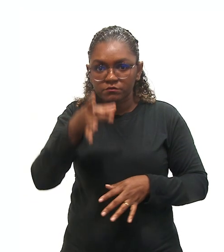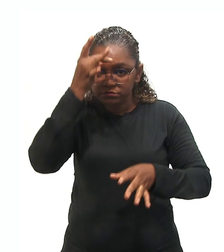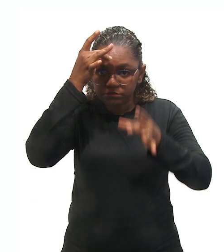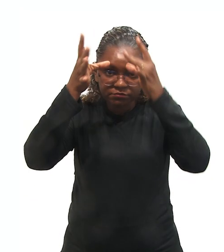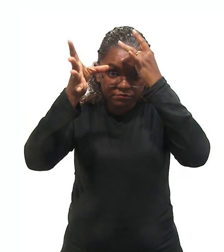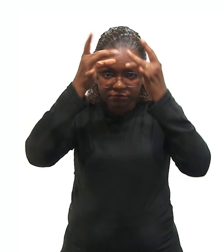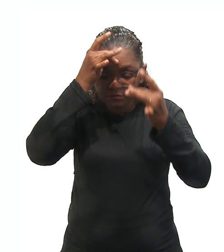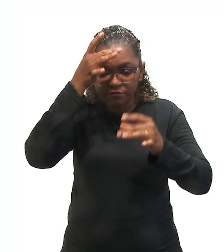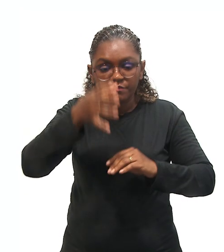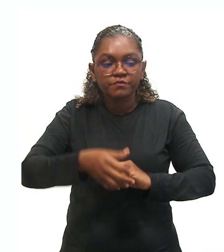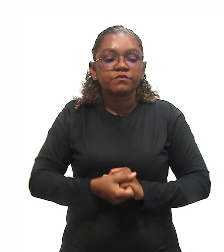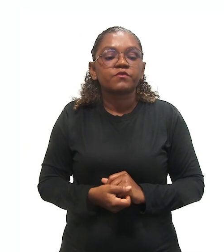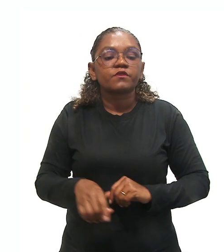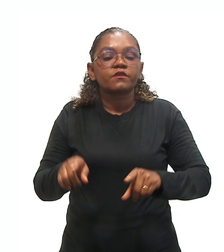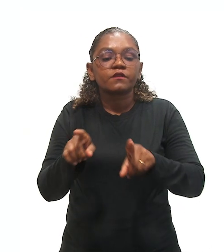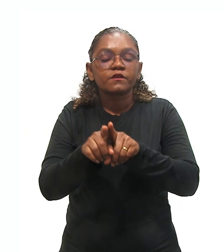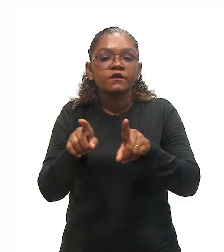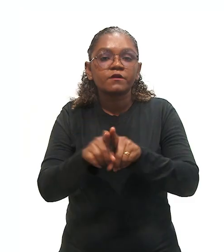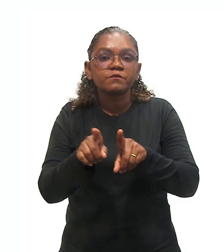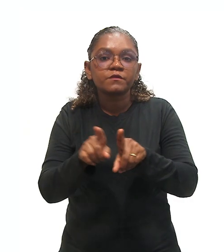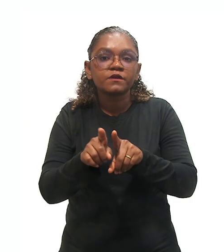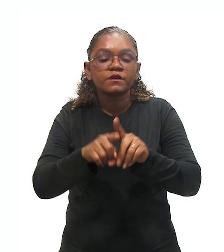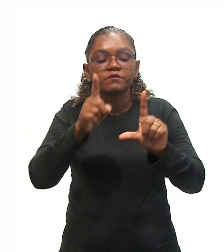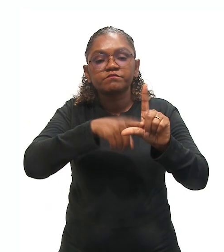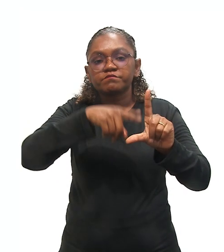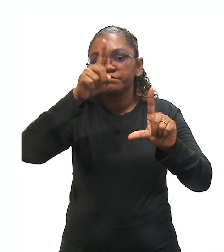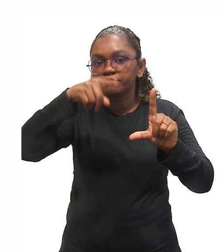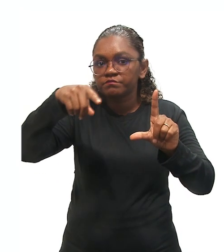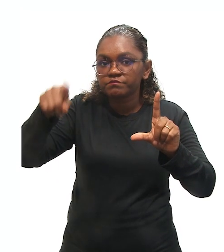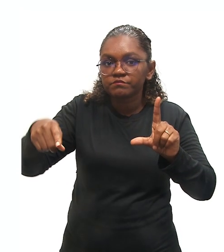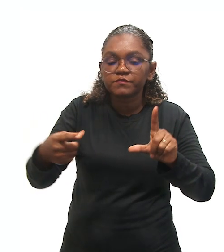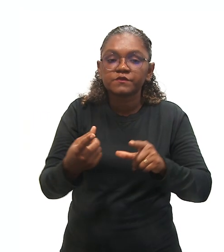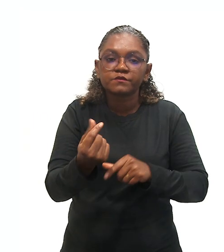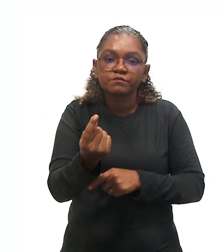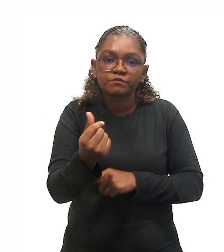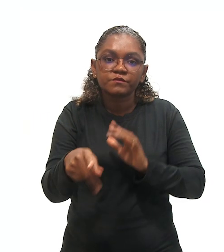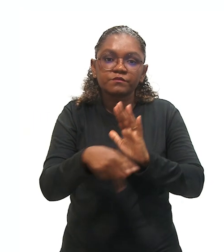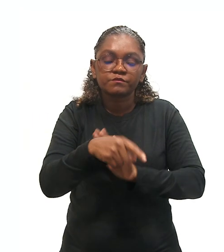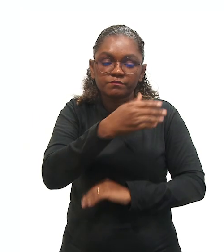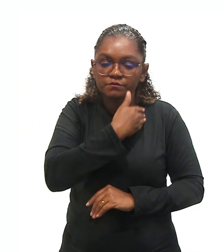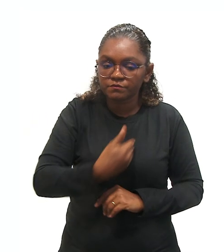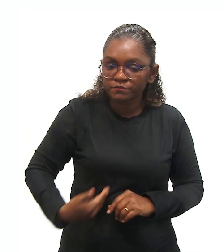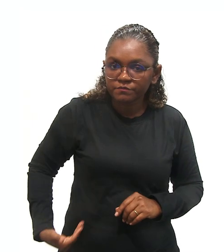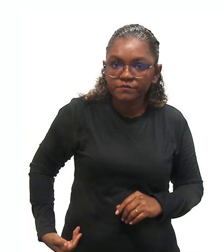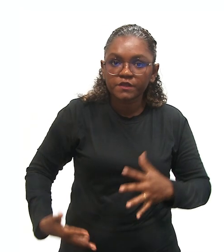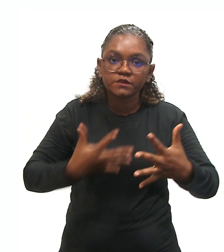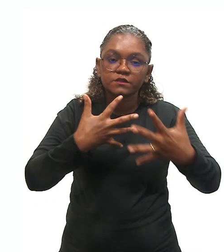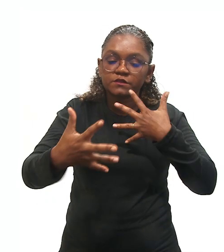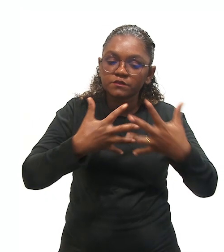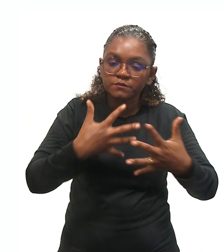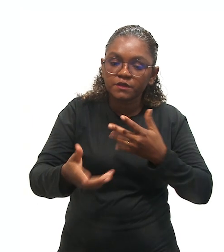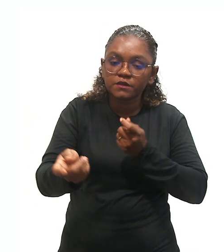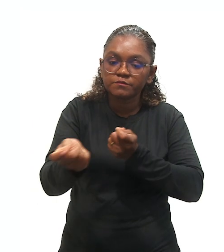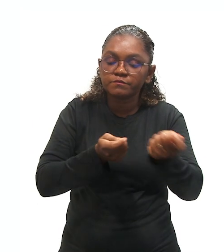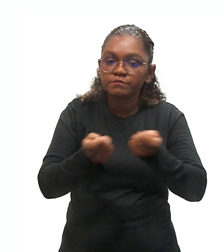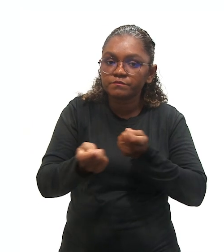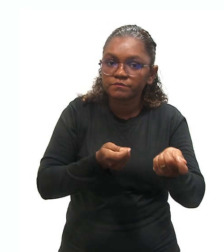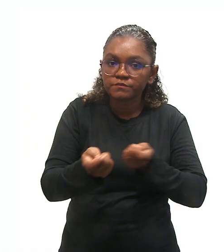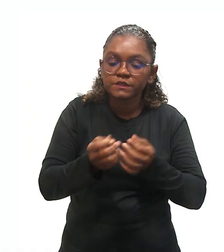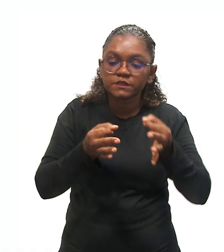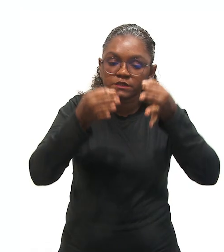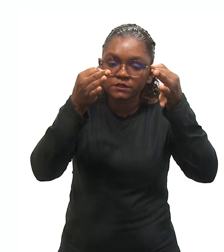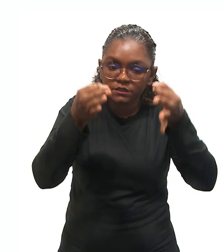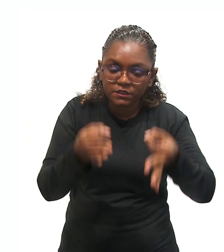vão guardando aí. Estatísticas de finanças públicas, transparências, controle